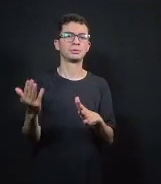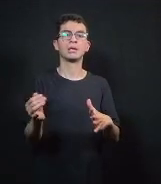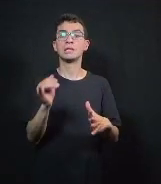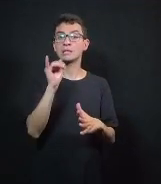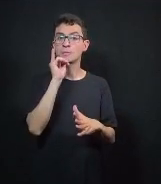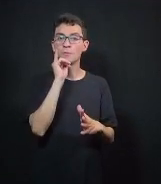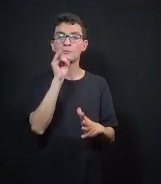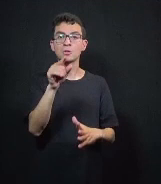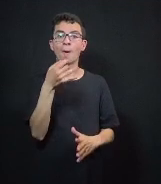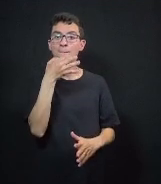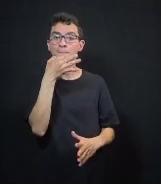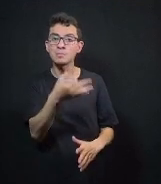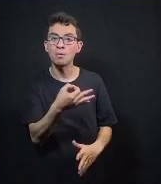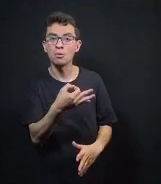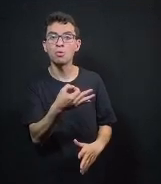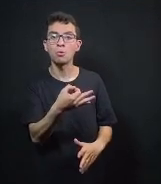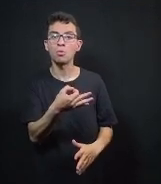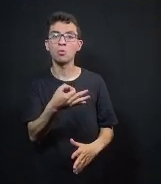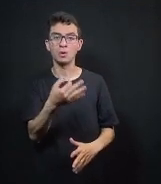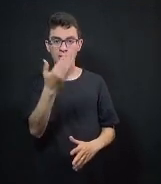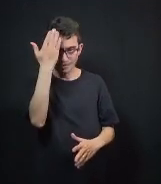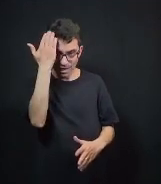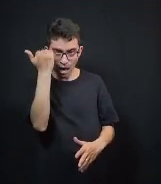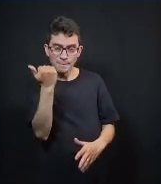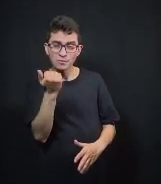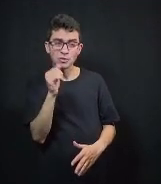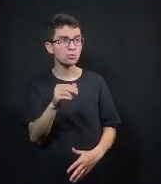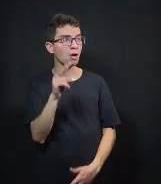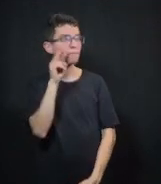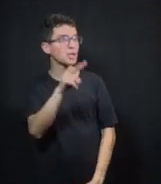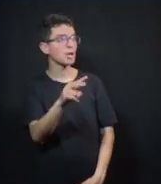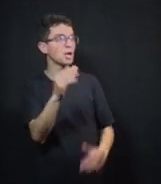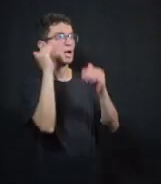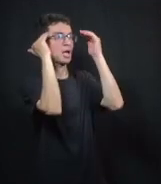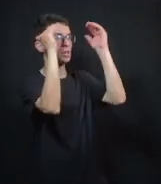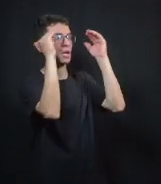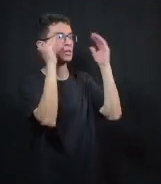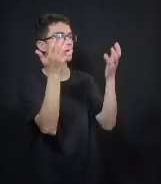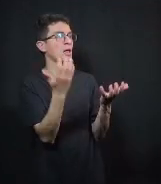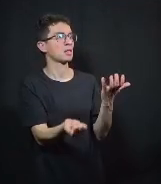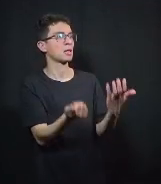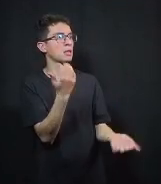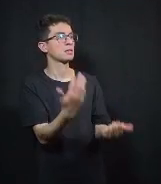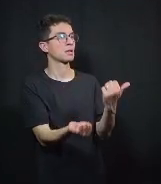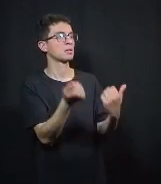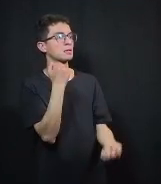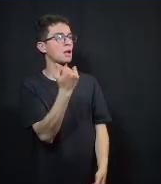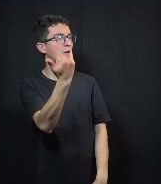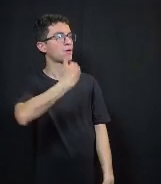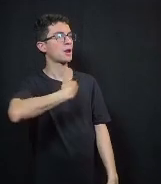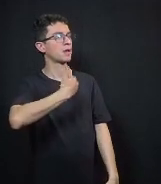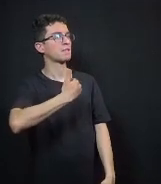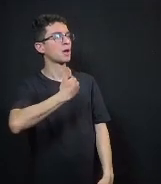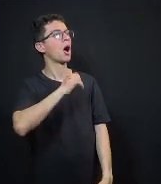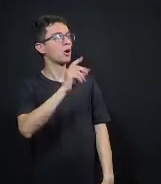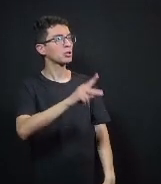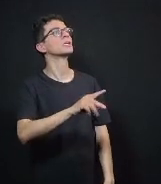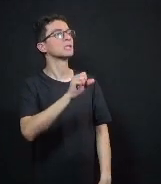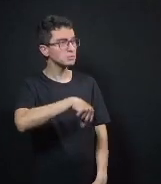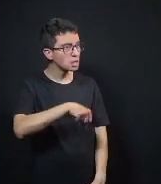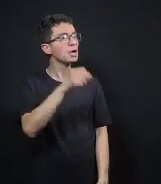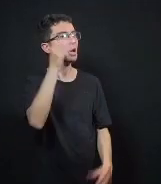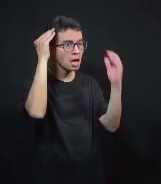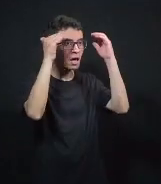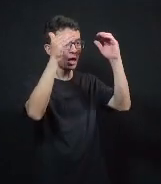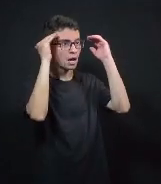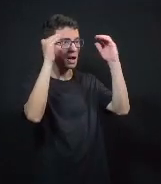crítico e você só consome informação, você aprende a lidar com a complexidade do mundo a partir de um